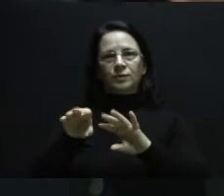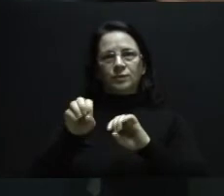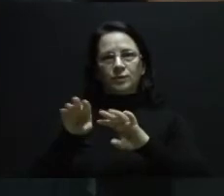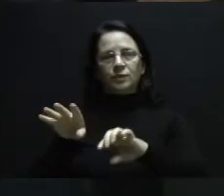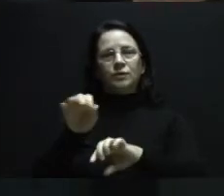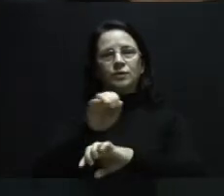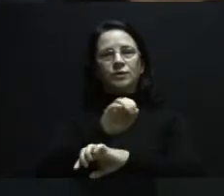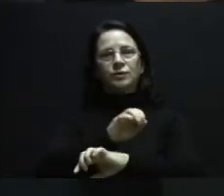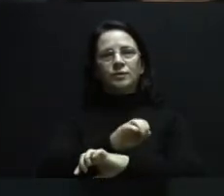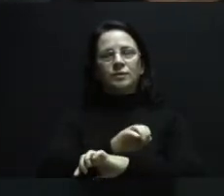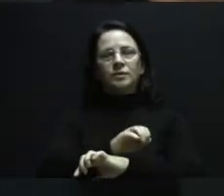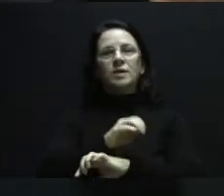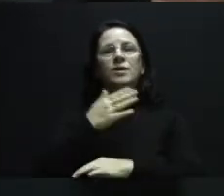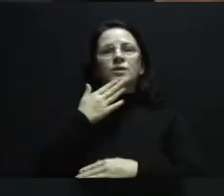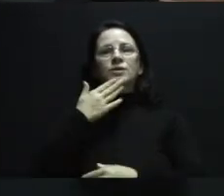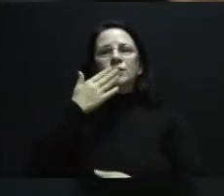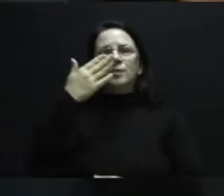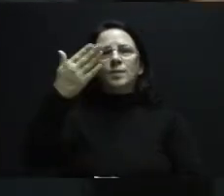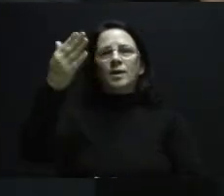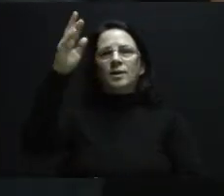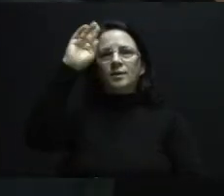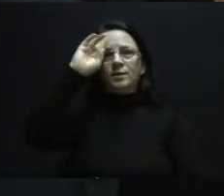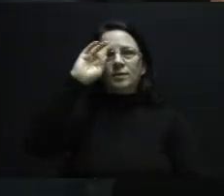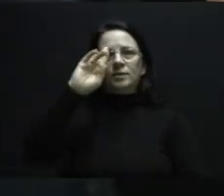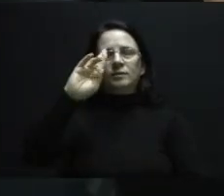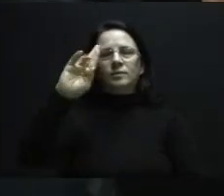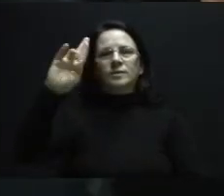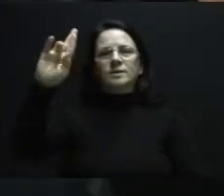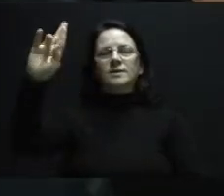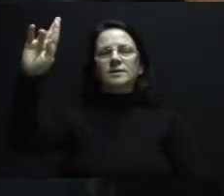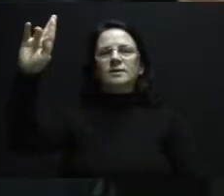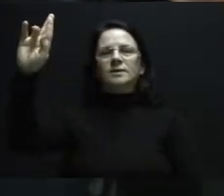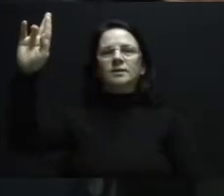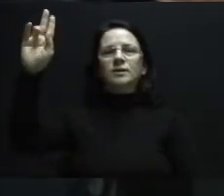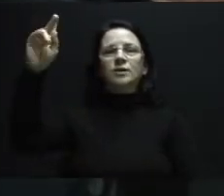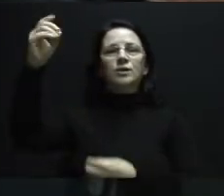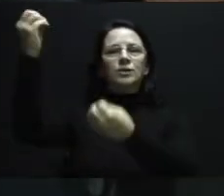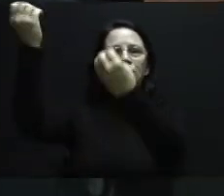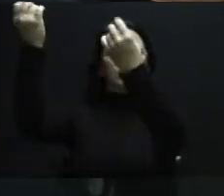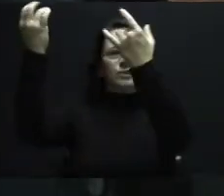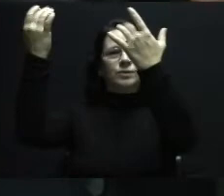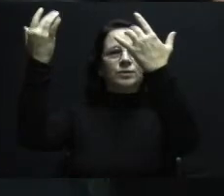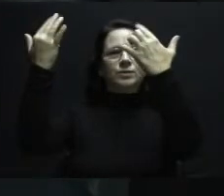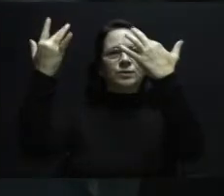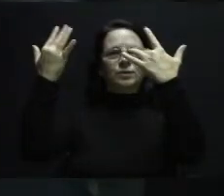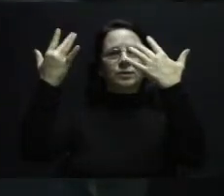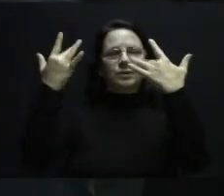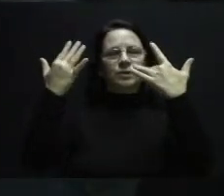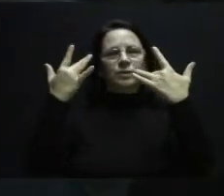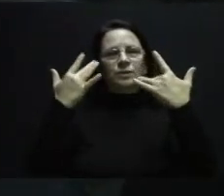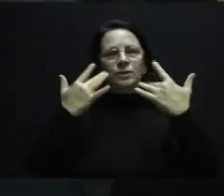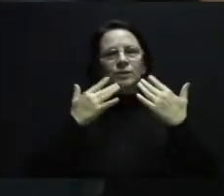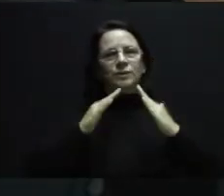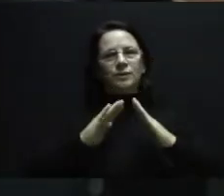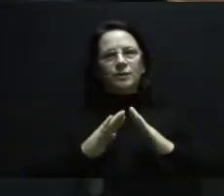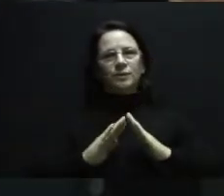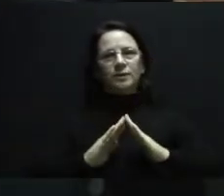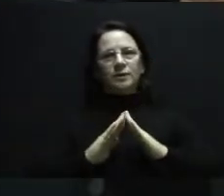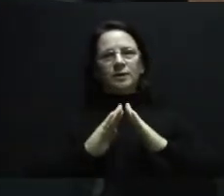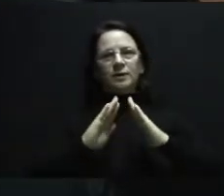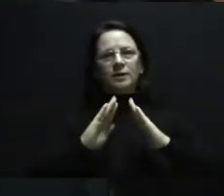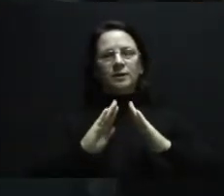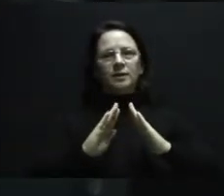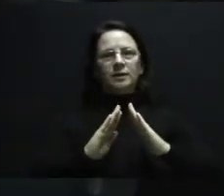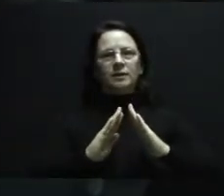te peço, meu Senhor, tuas bênçãos em meu lar,